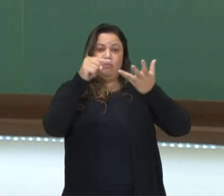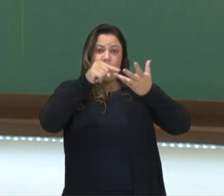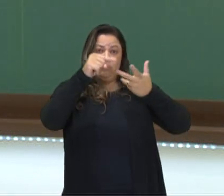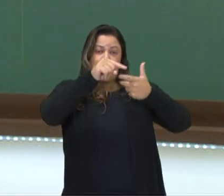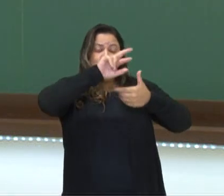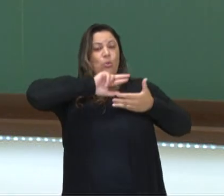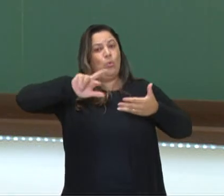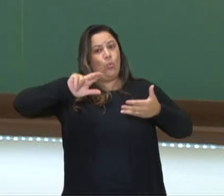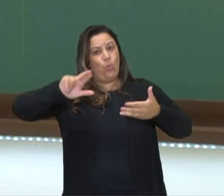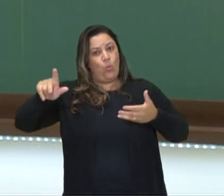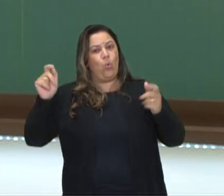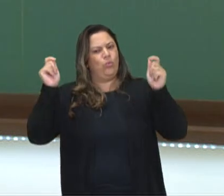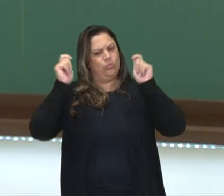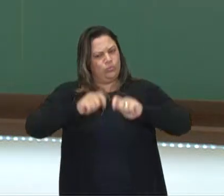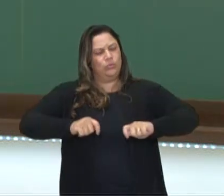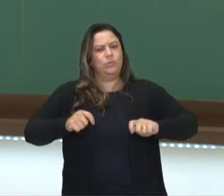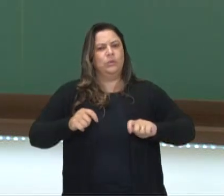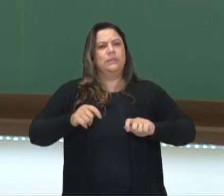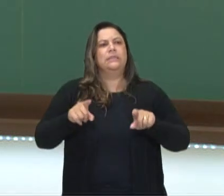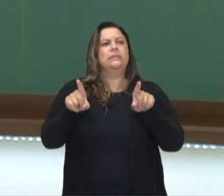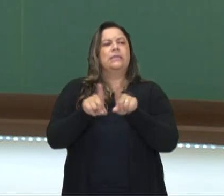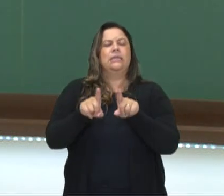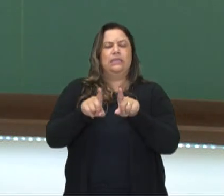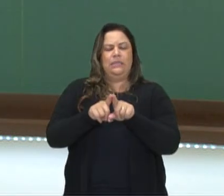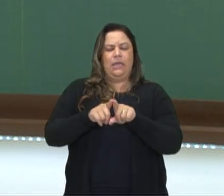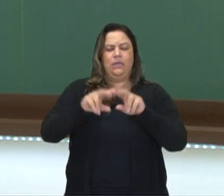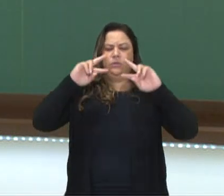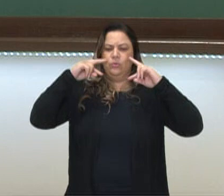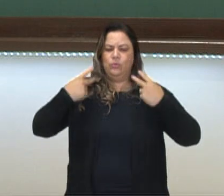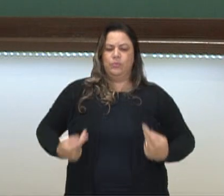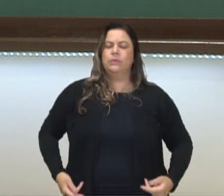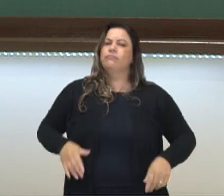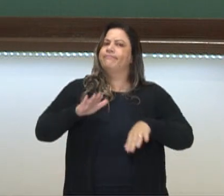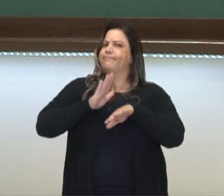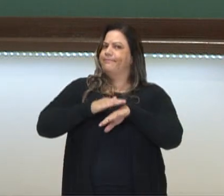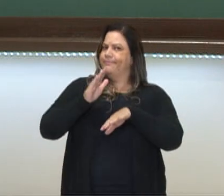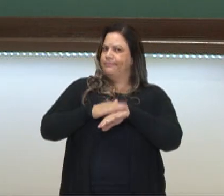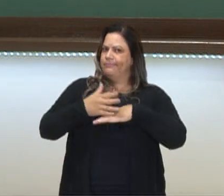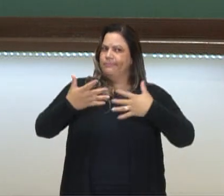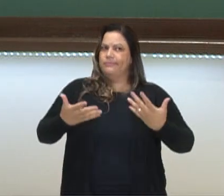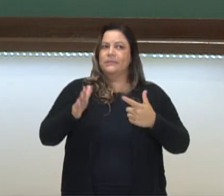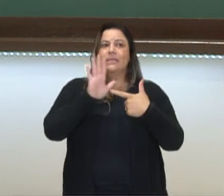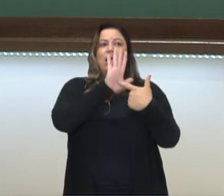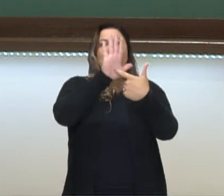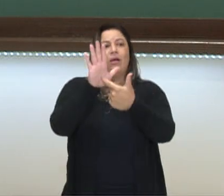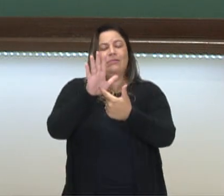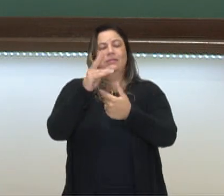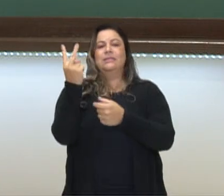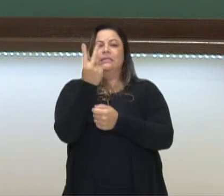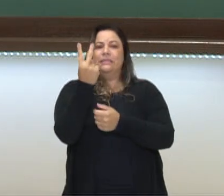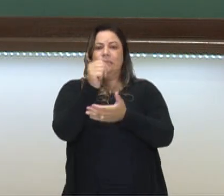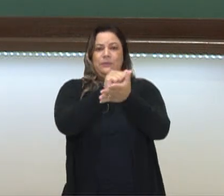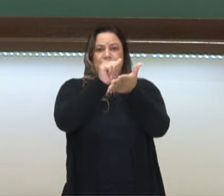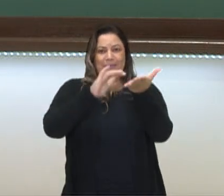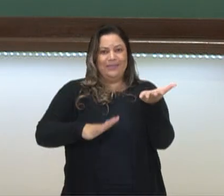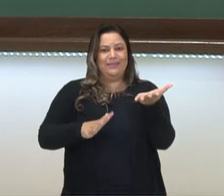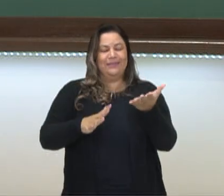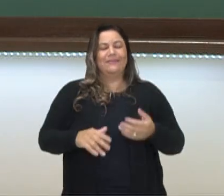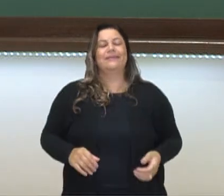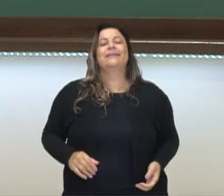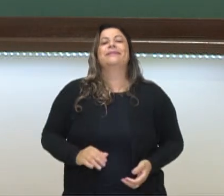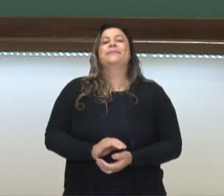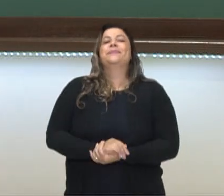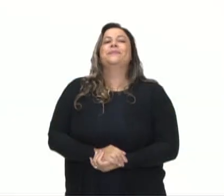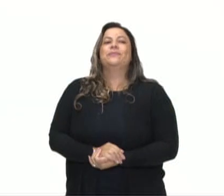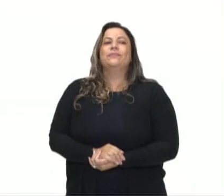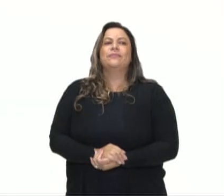que esse aquecimento foi potencializado pela ação humana. E agora eu vou apresentar para você a nossa segunda atividade. Acompanha na tela,